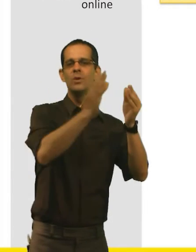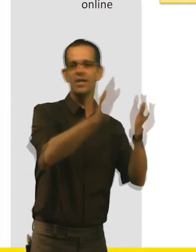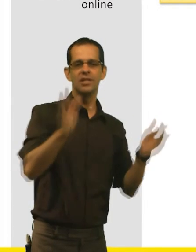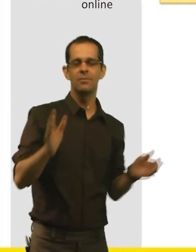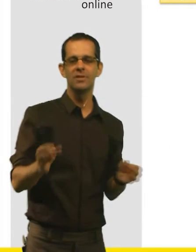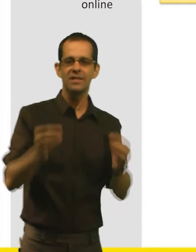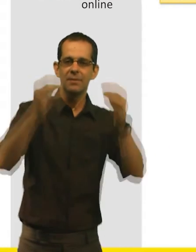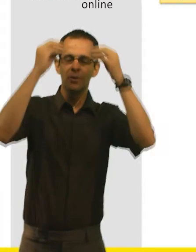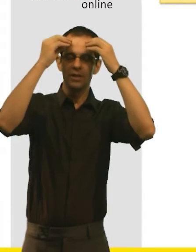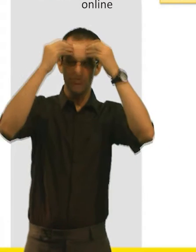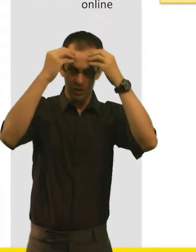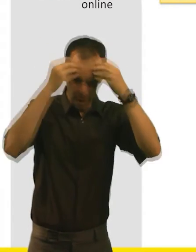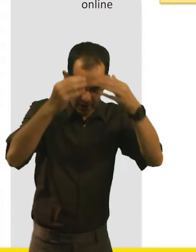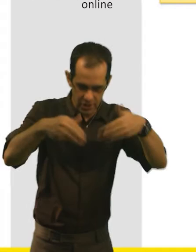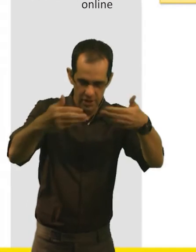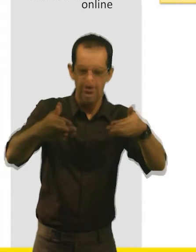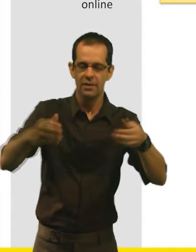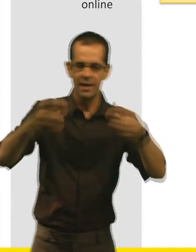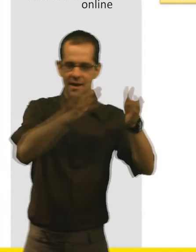E durante esse processo, é importante que